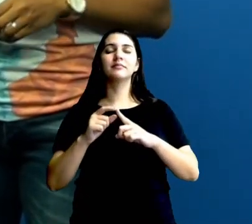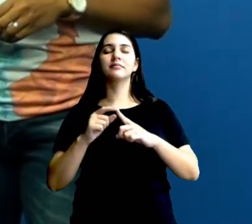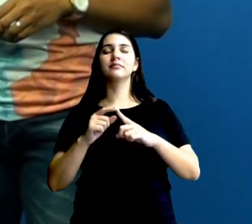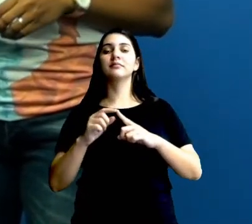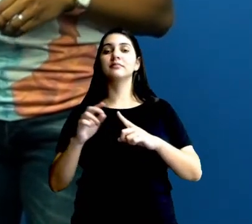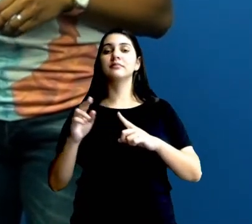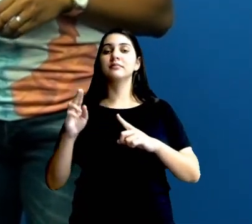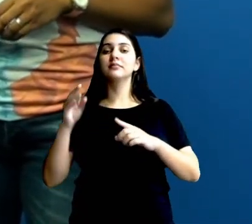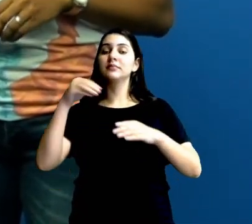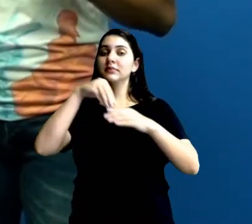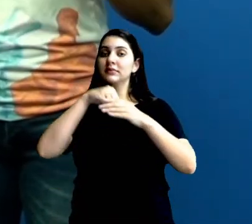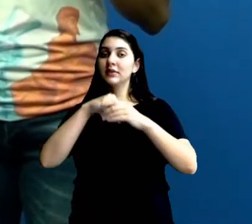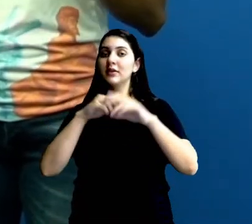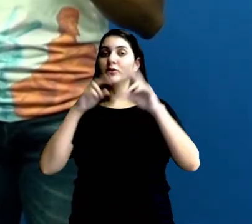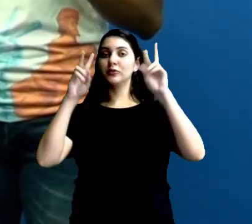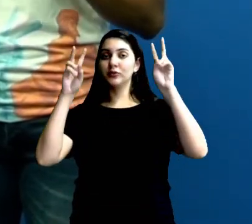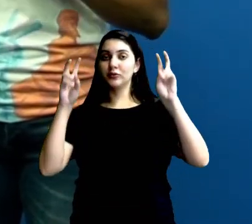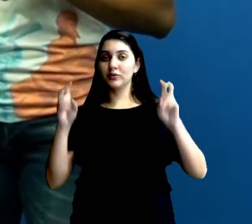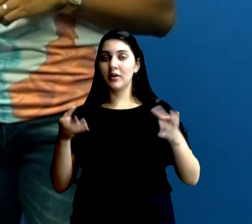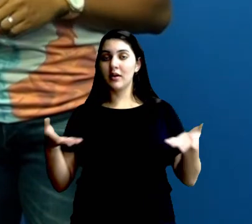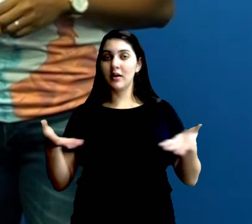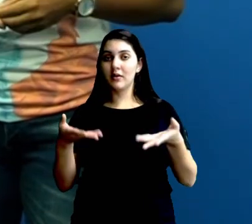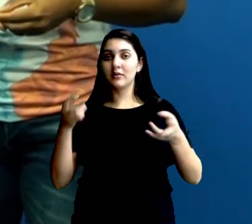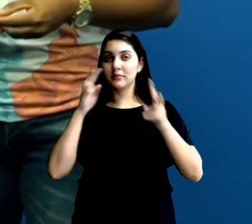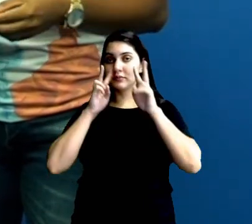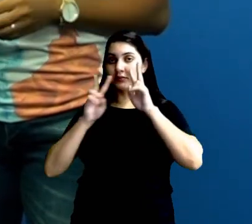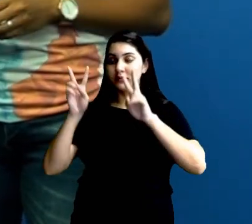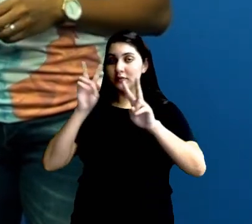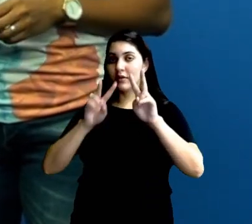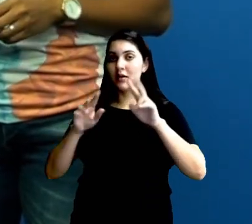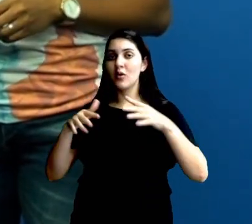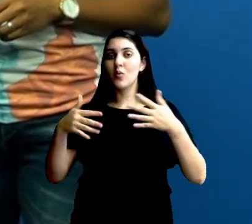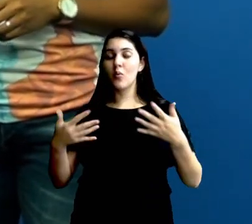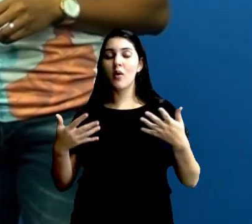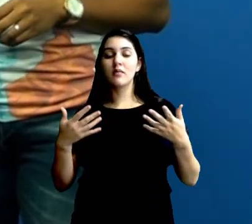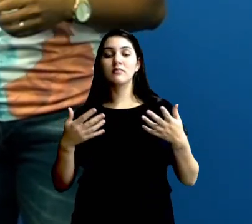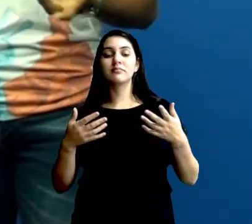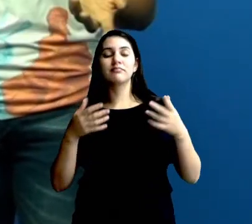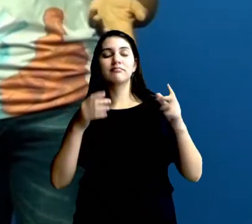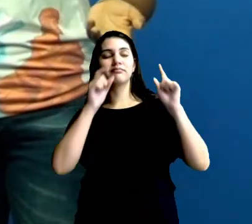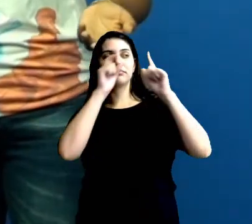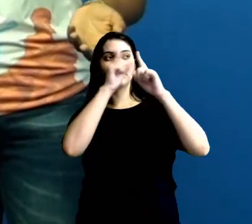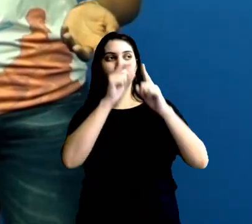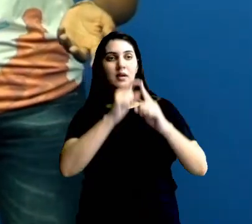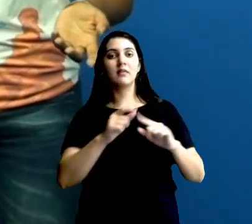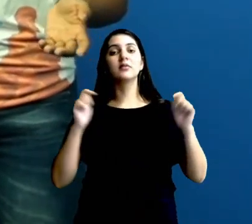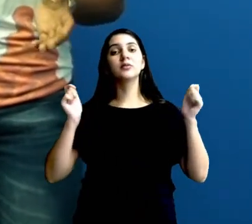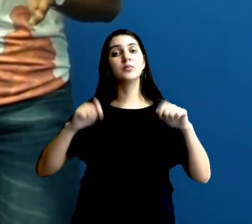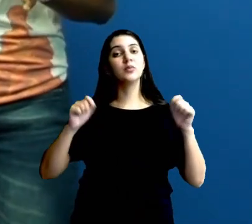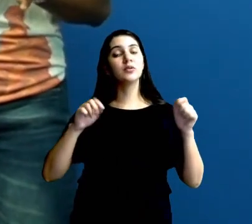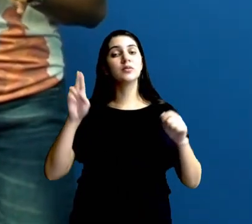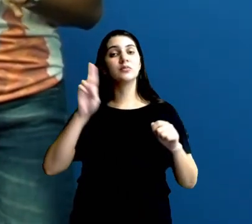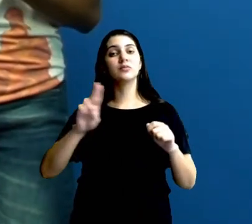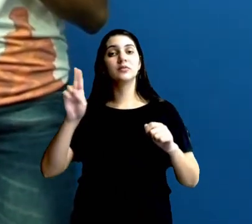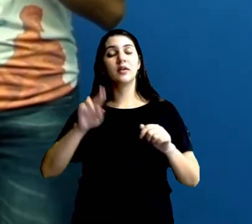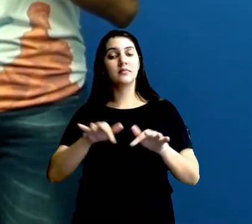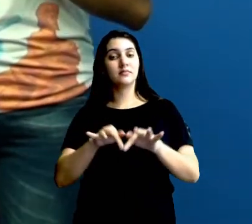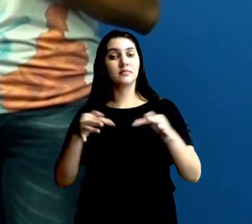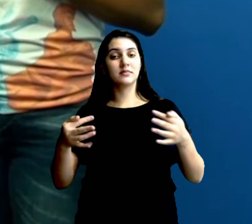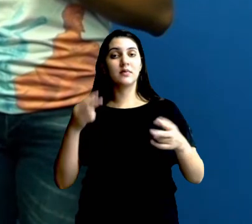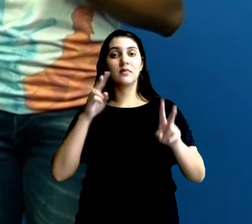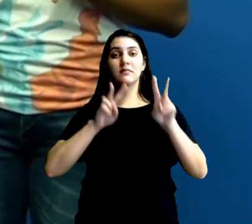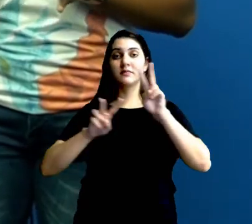usar dentro desse contexto. E agora a gente vai ver quais são essas expressões que a gente pode utilizar. Então, muito